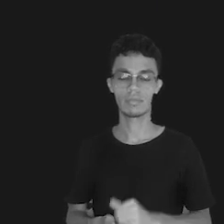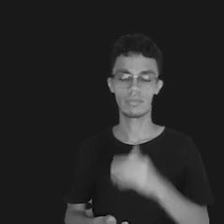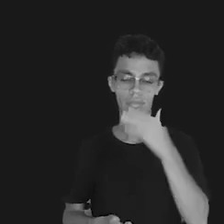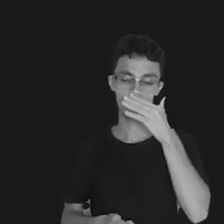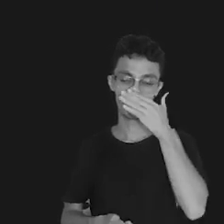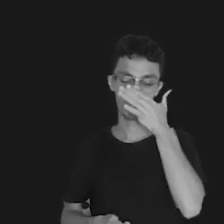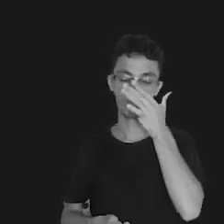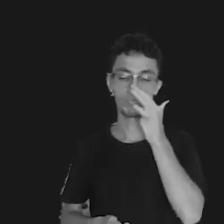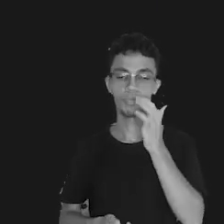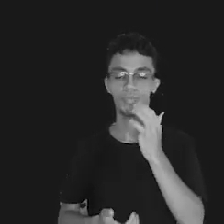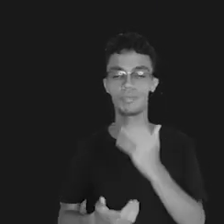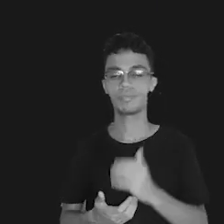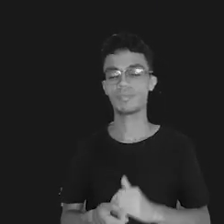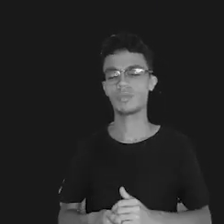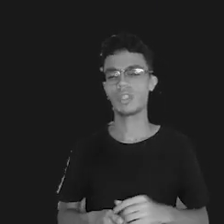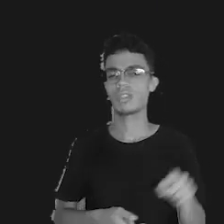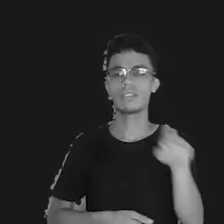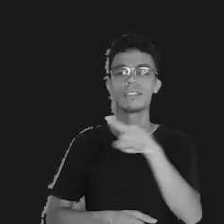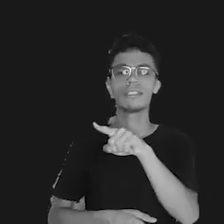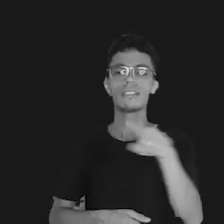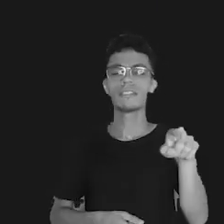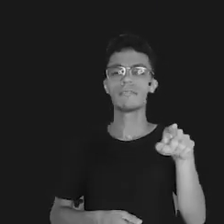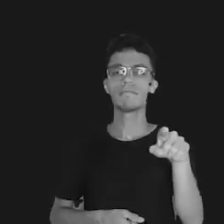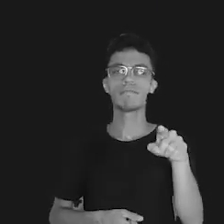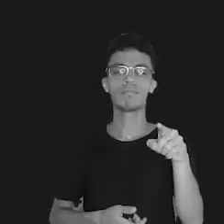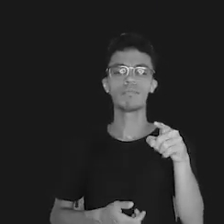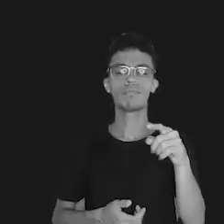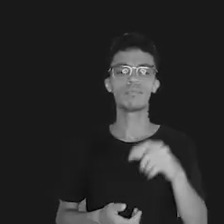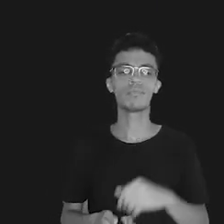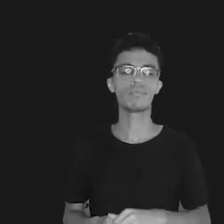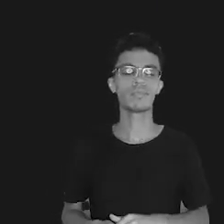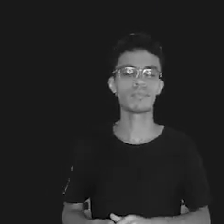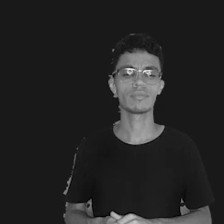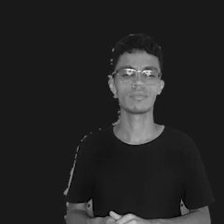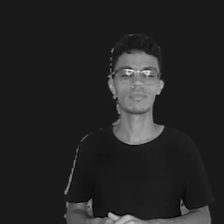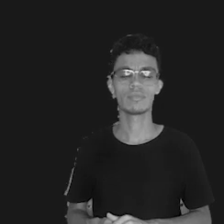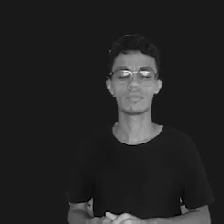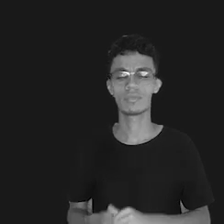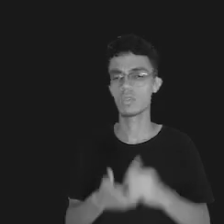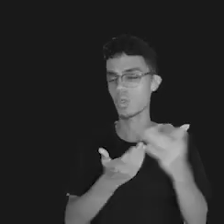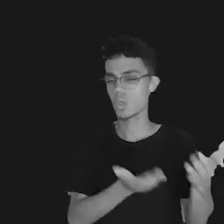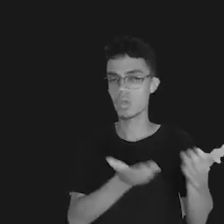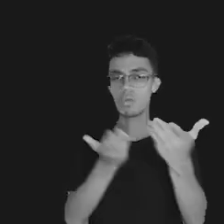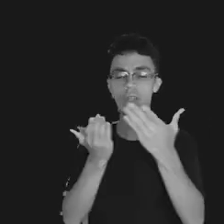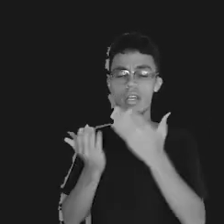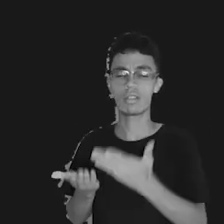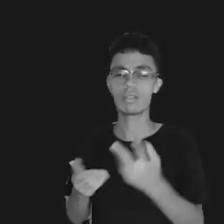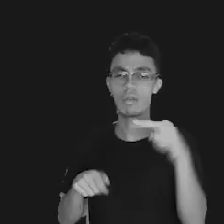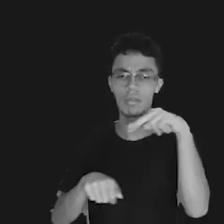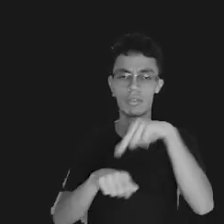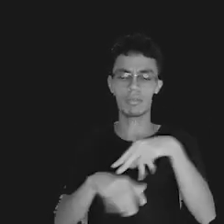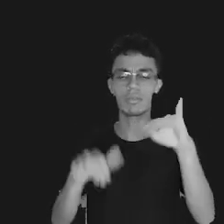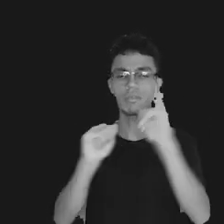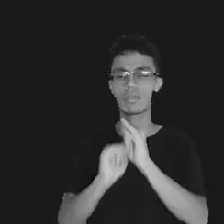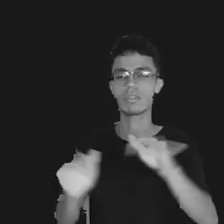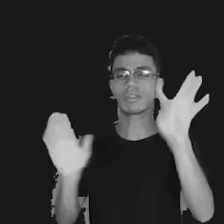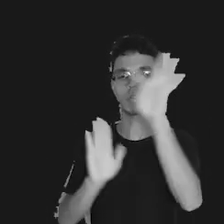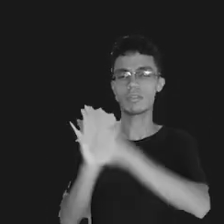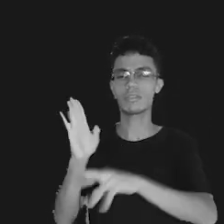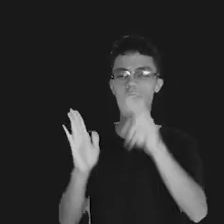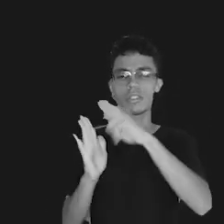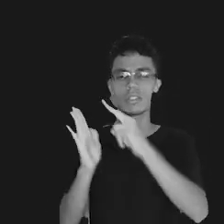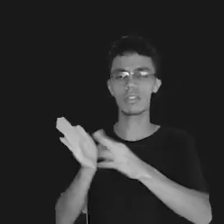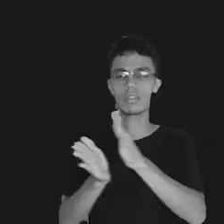Eu queria passar a bola para os convidados que estão entrando de mergulho nesse ciclo de leituras, porque é